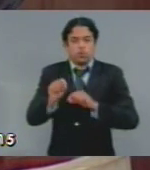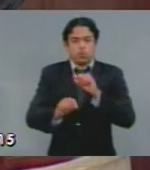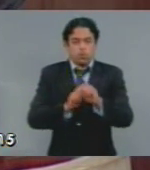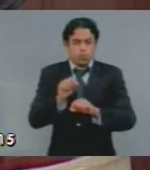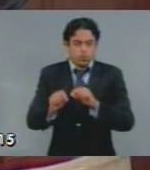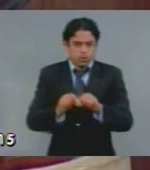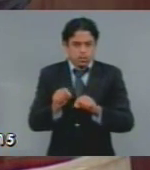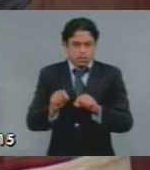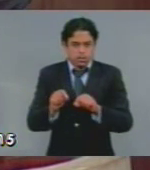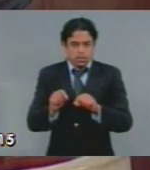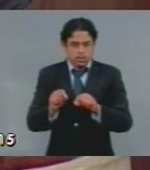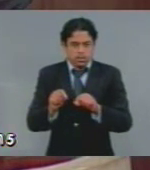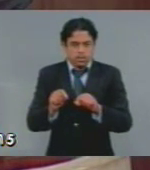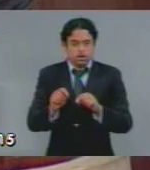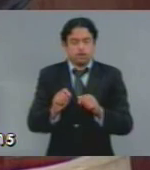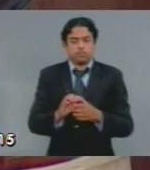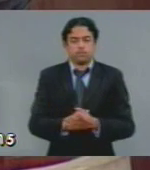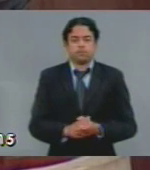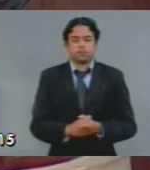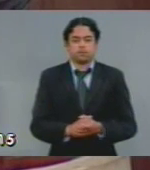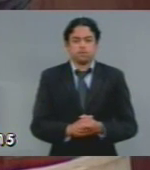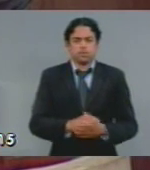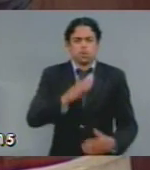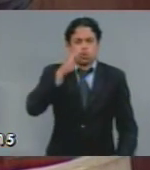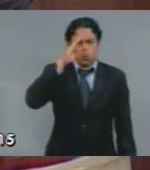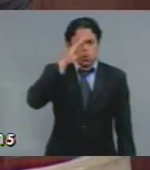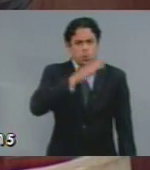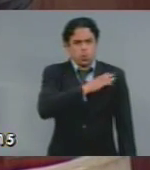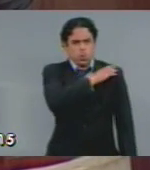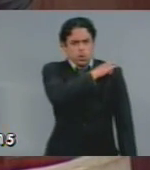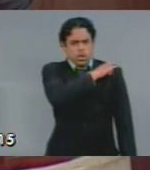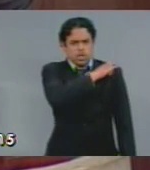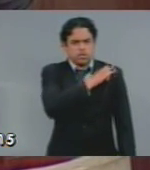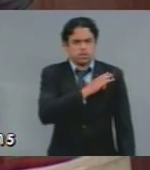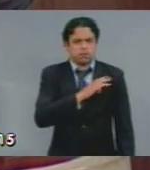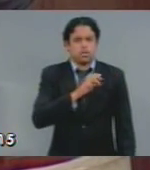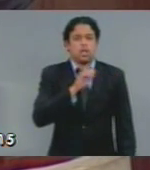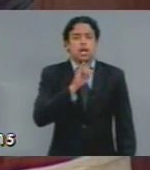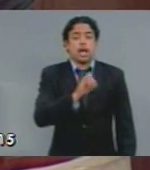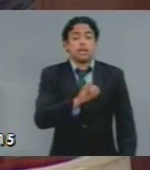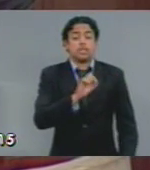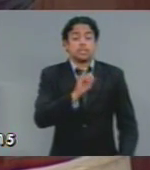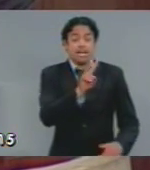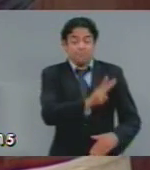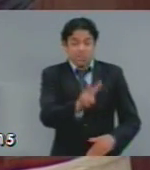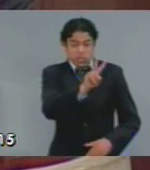que o questionava: coronel, aqui só se entra com vestibular.